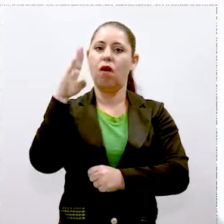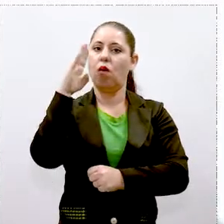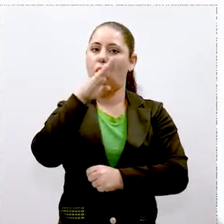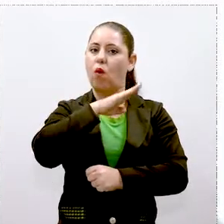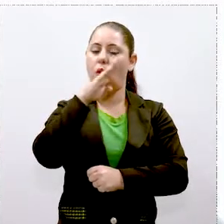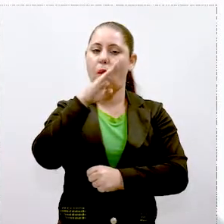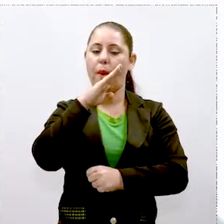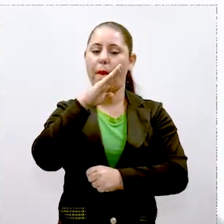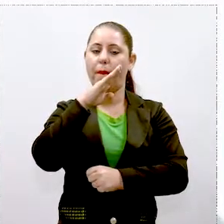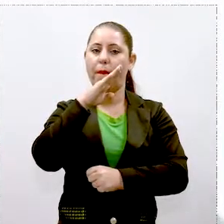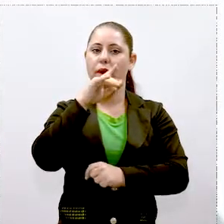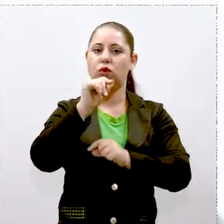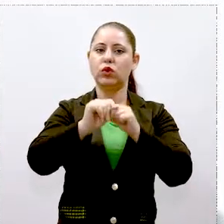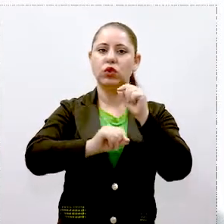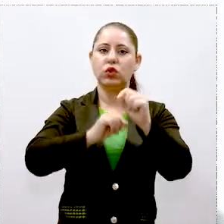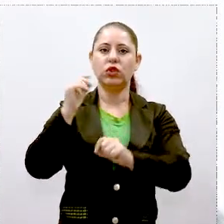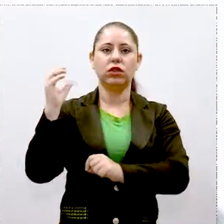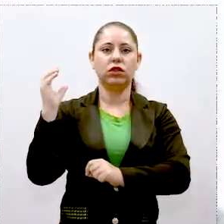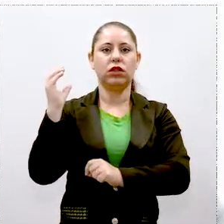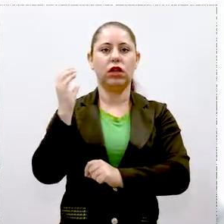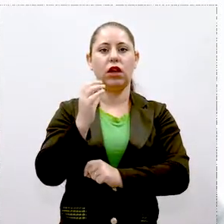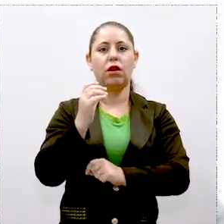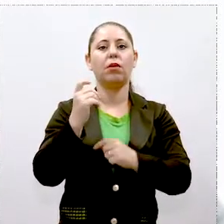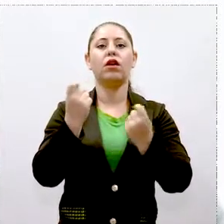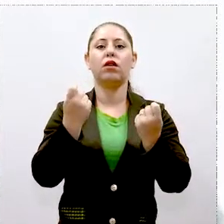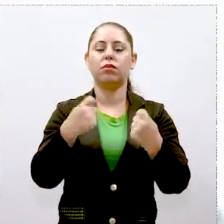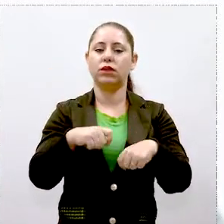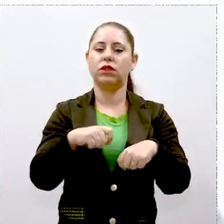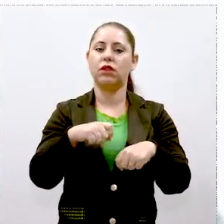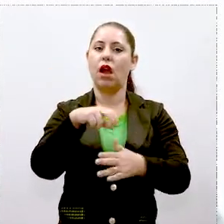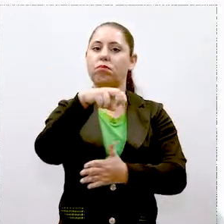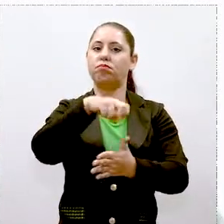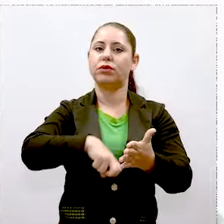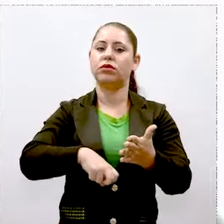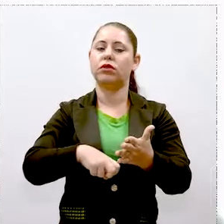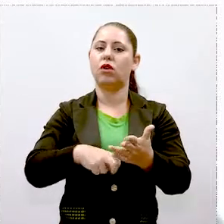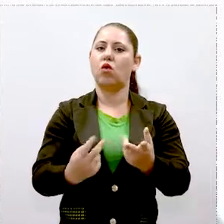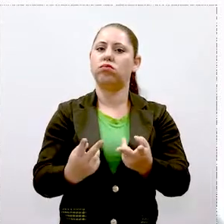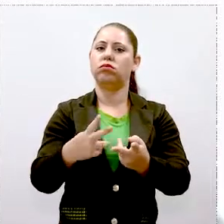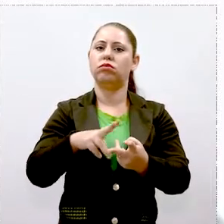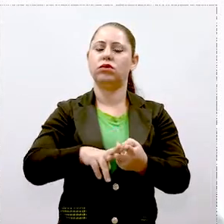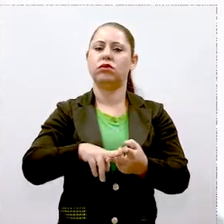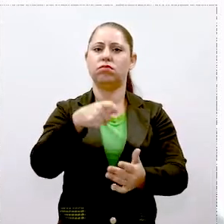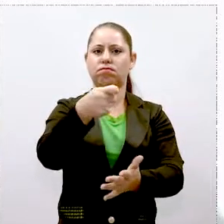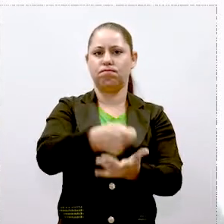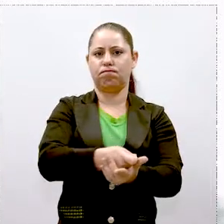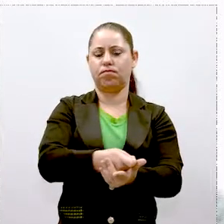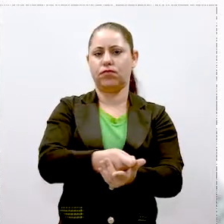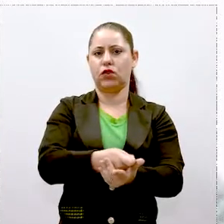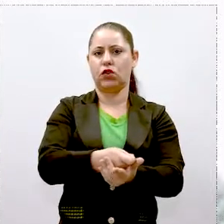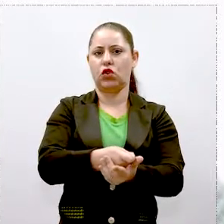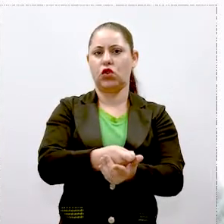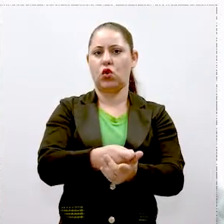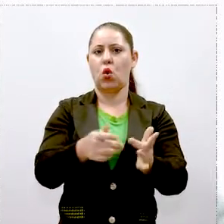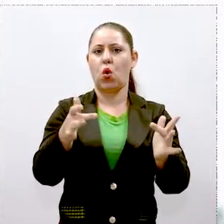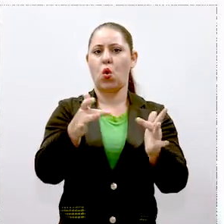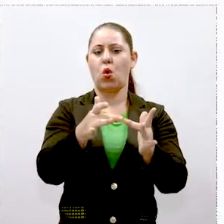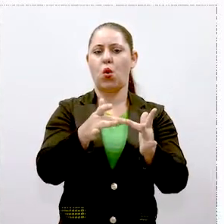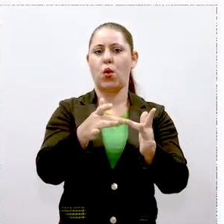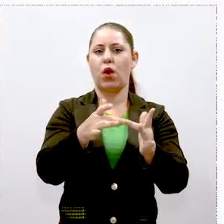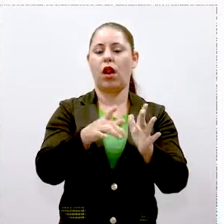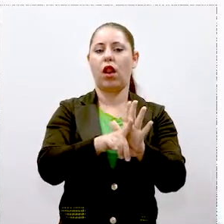grave e um crime que precisa ser punido com rigor, de acordo com a nossa